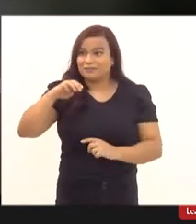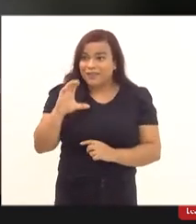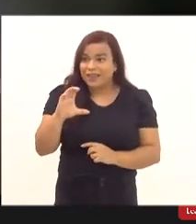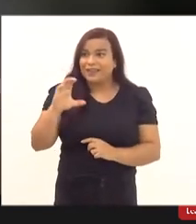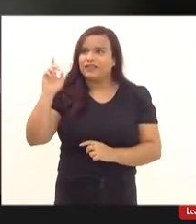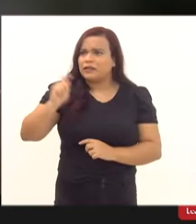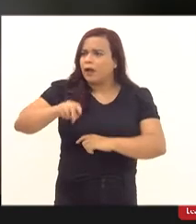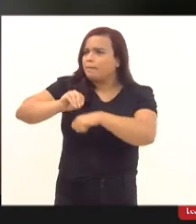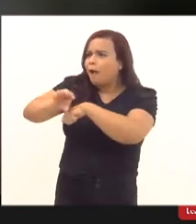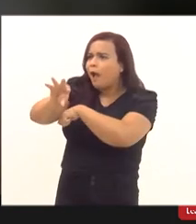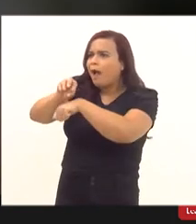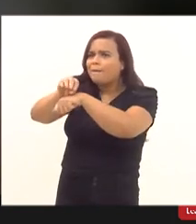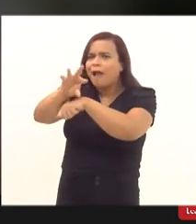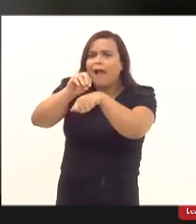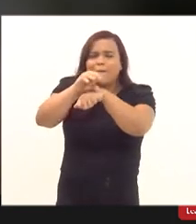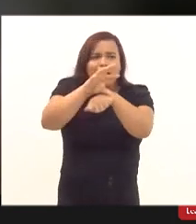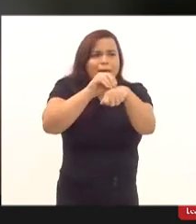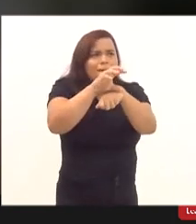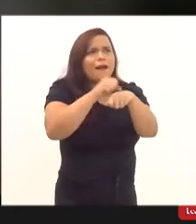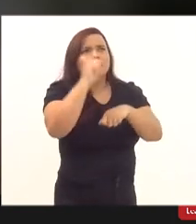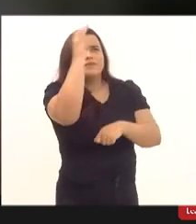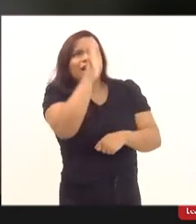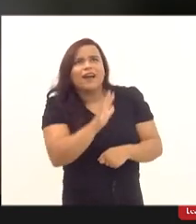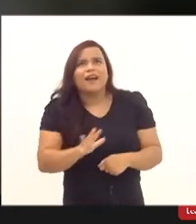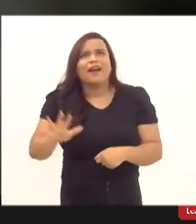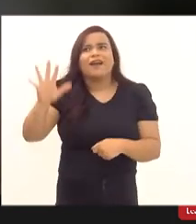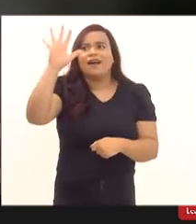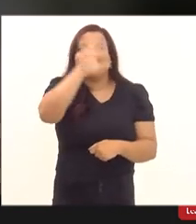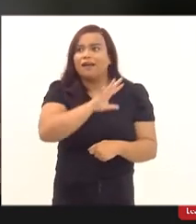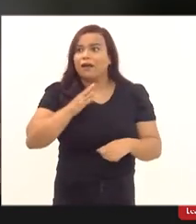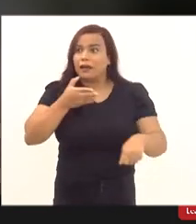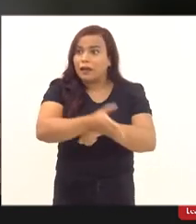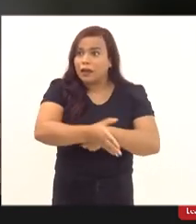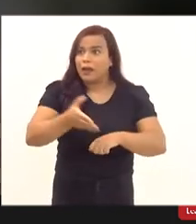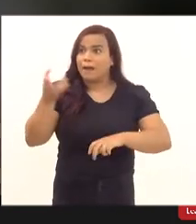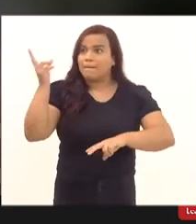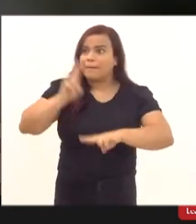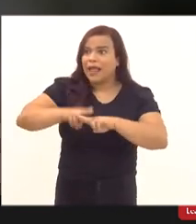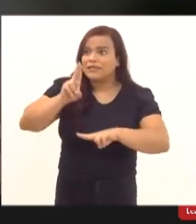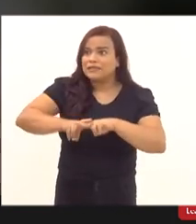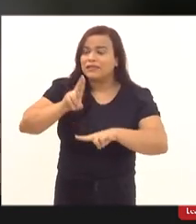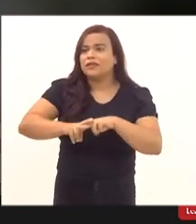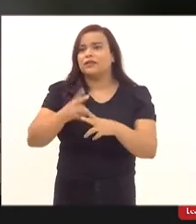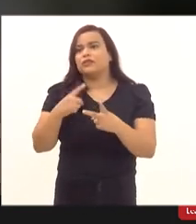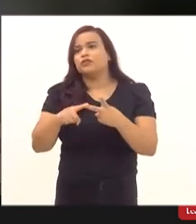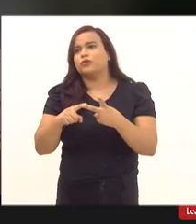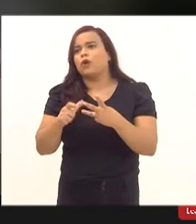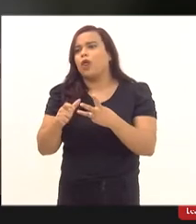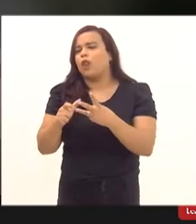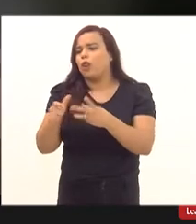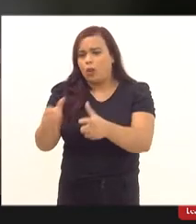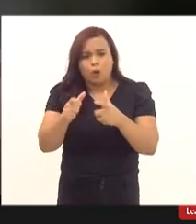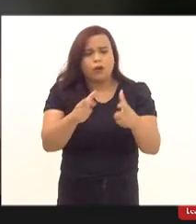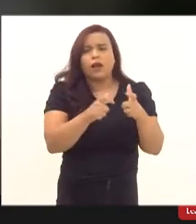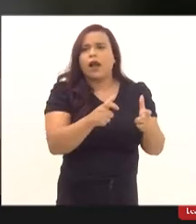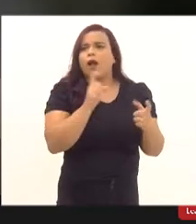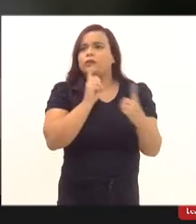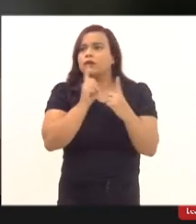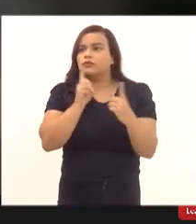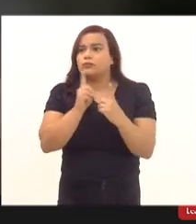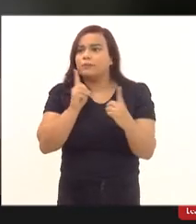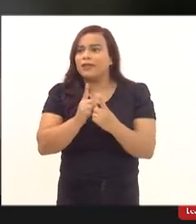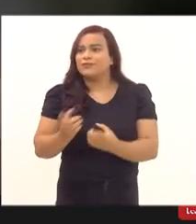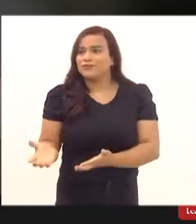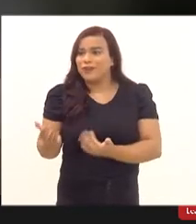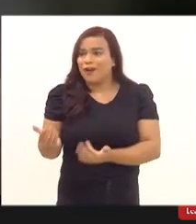cadeia Nacional indo nos presídios indo nos locais de atendimento a menores